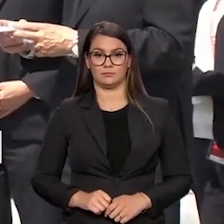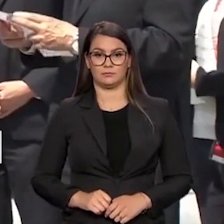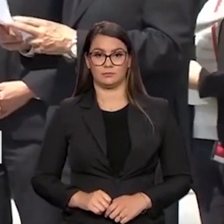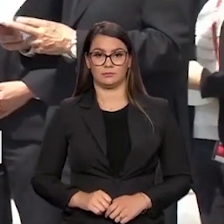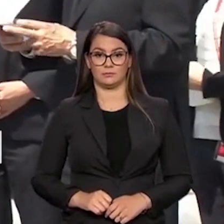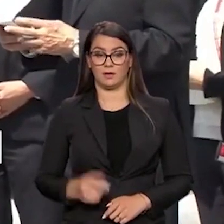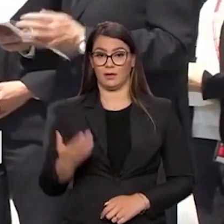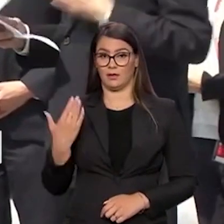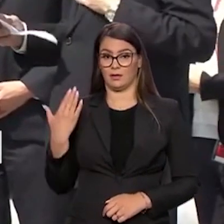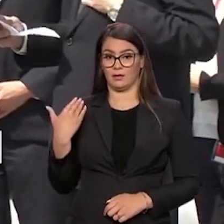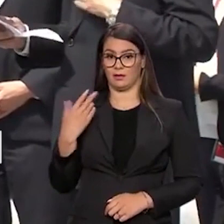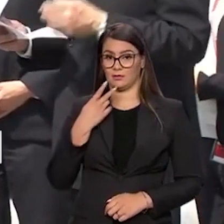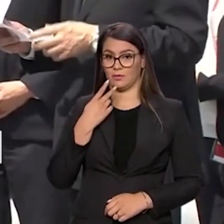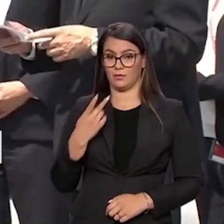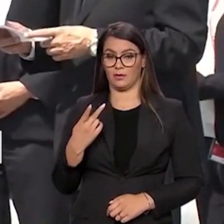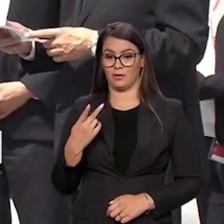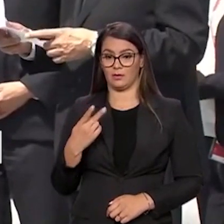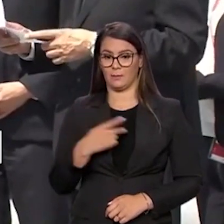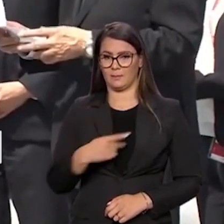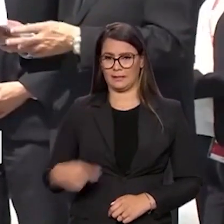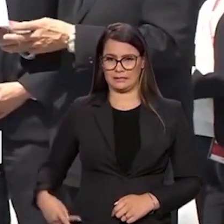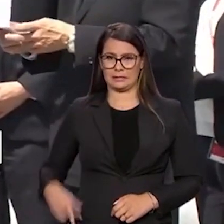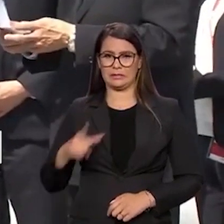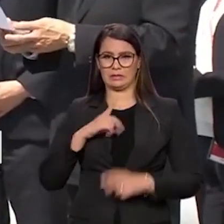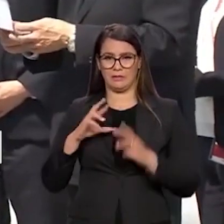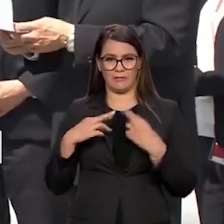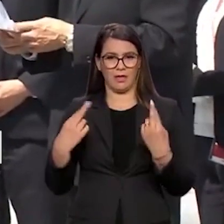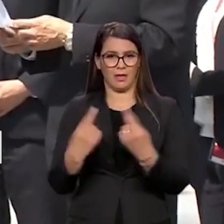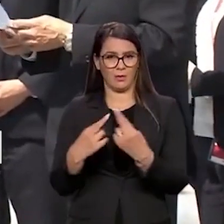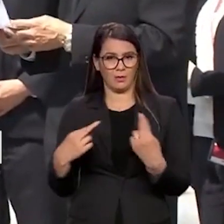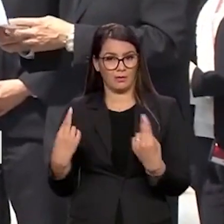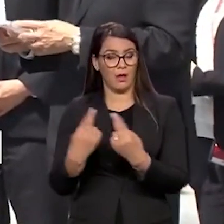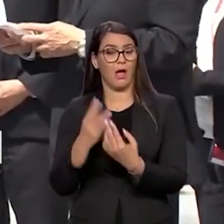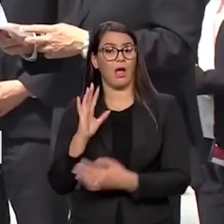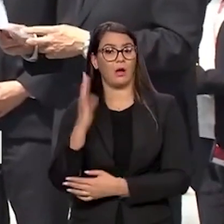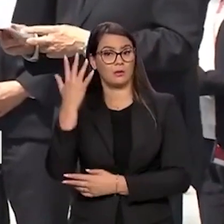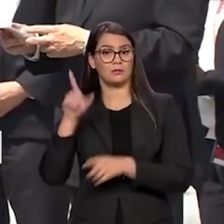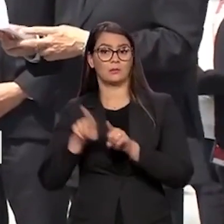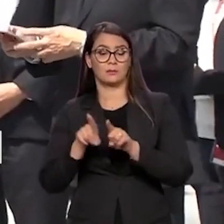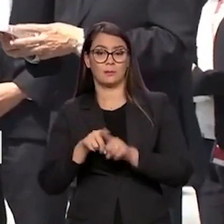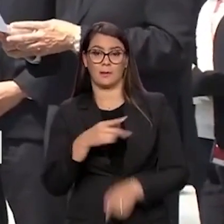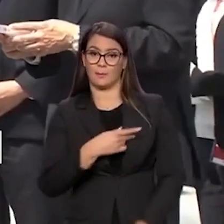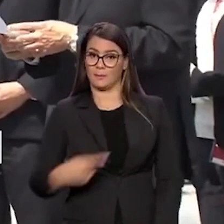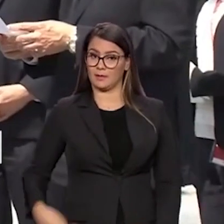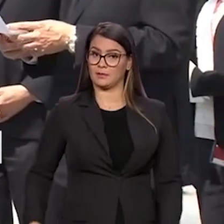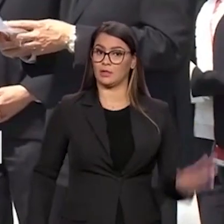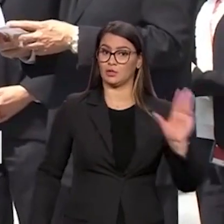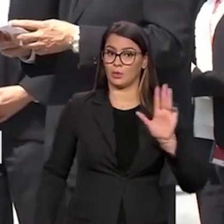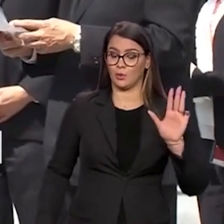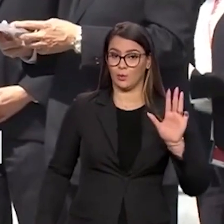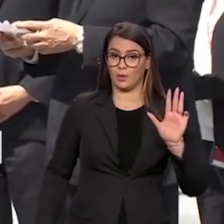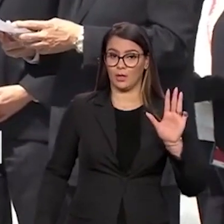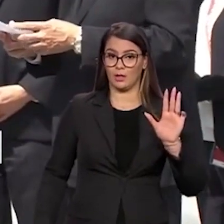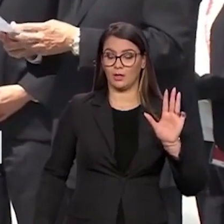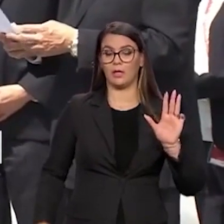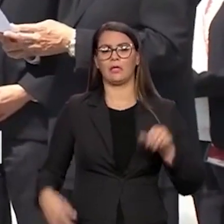Como eu disse anteriormente, uma série de reuniões bilaterais também estão acontecendo entre o presidente Lula e